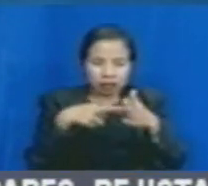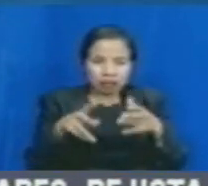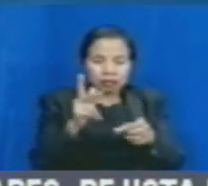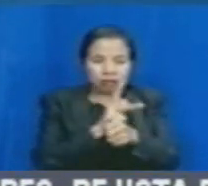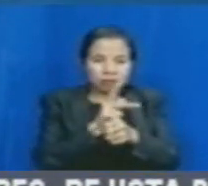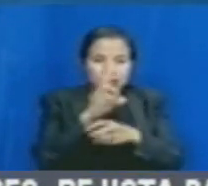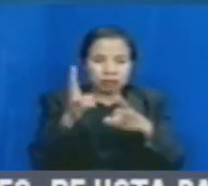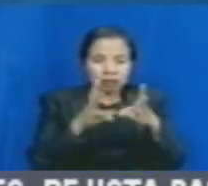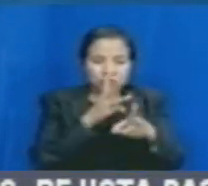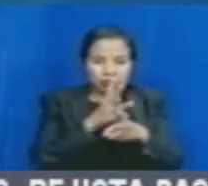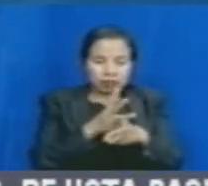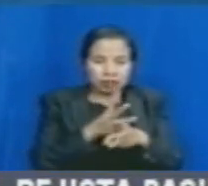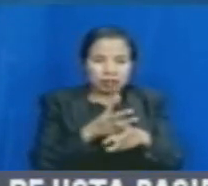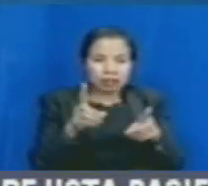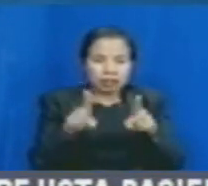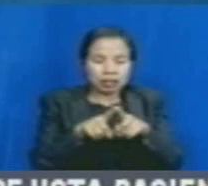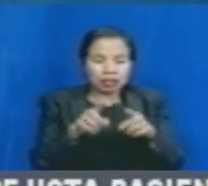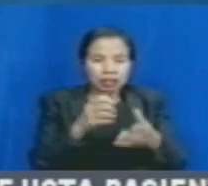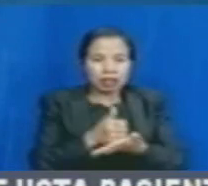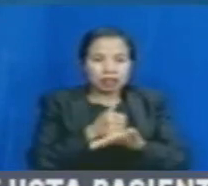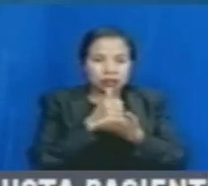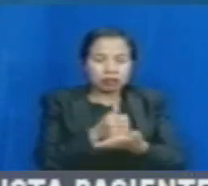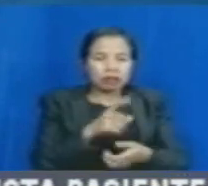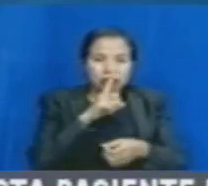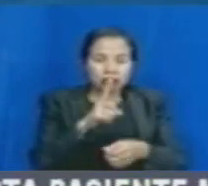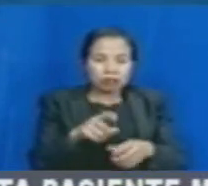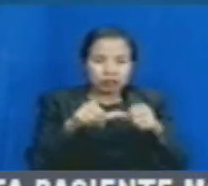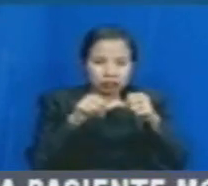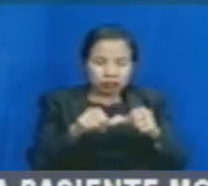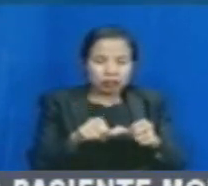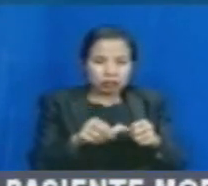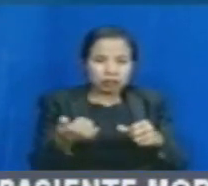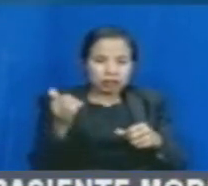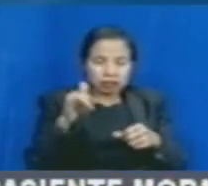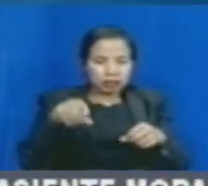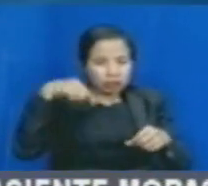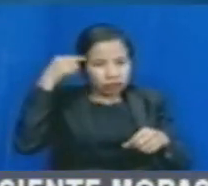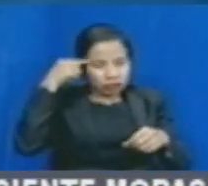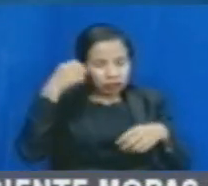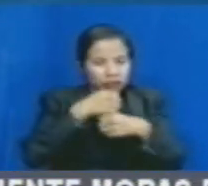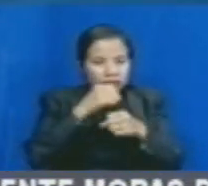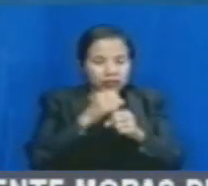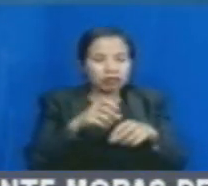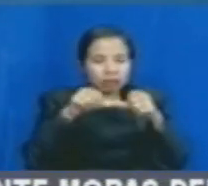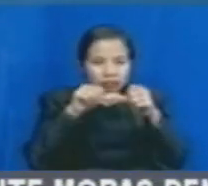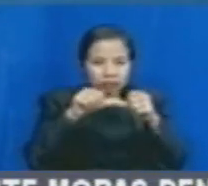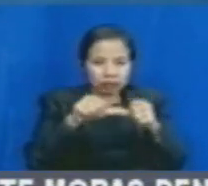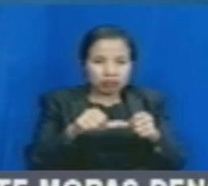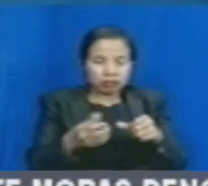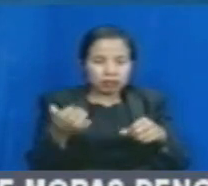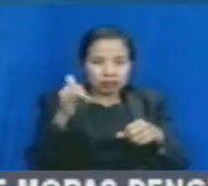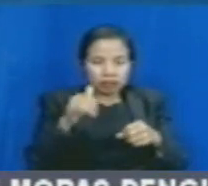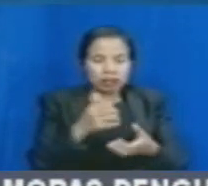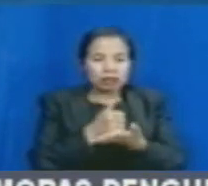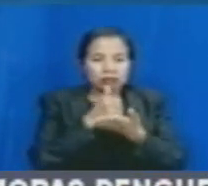comércio global nia ita nia ajuda teve reforma sirnevia agora o governo halo dadao reforma sirnia atu